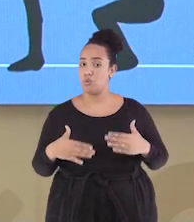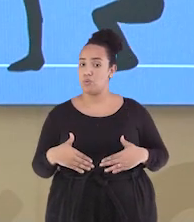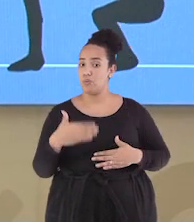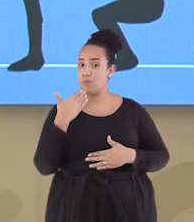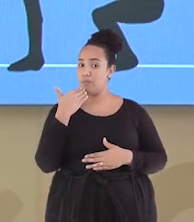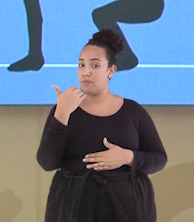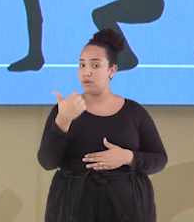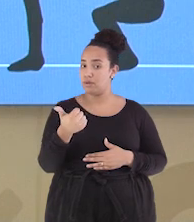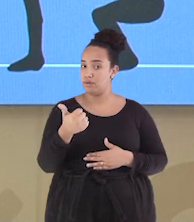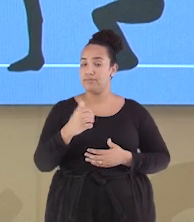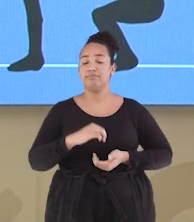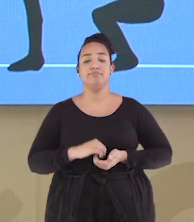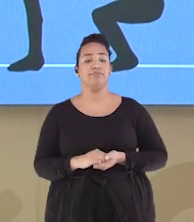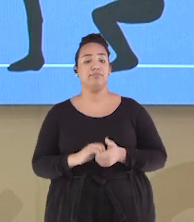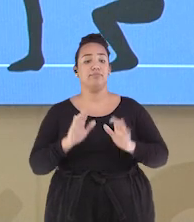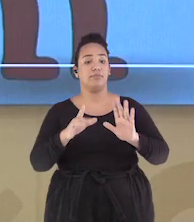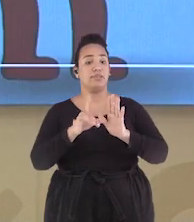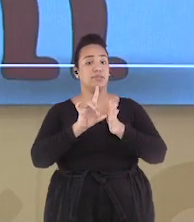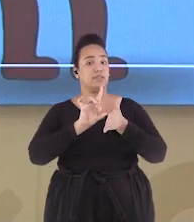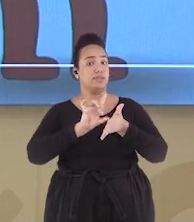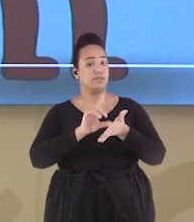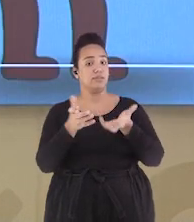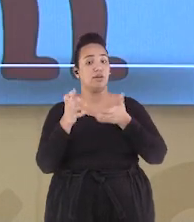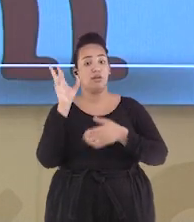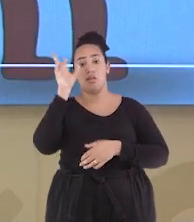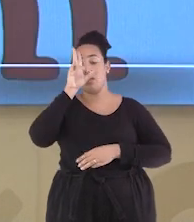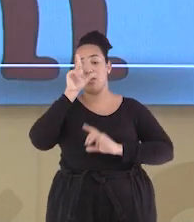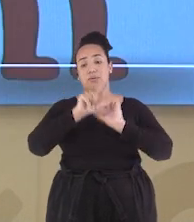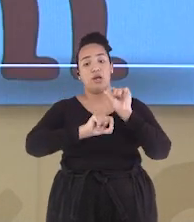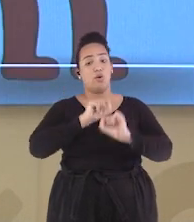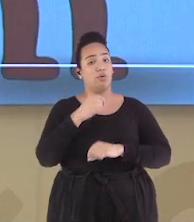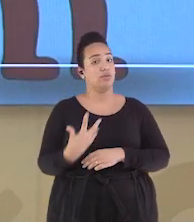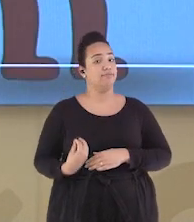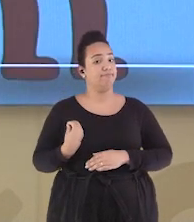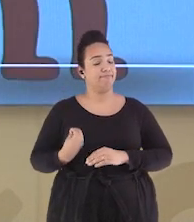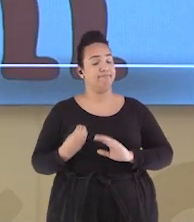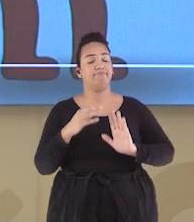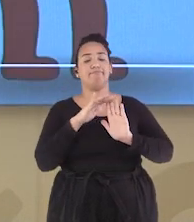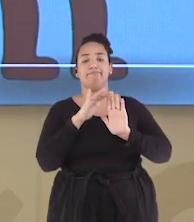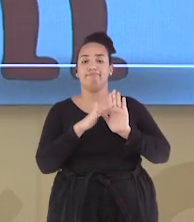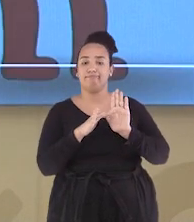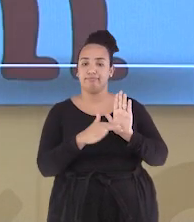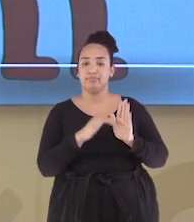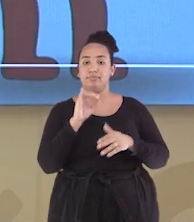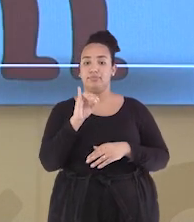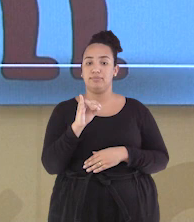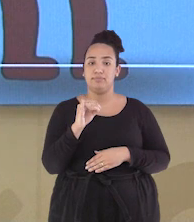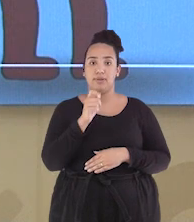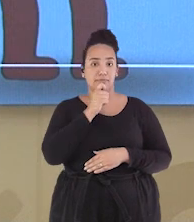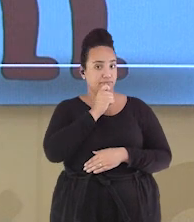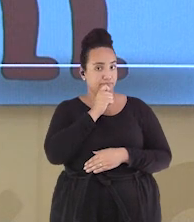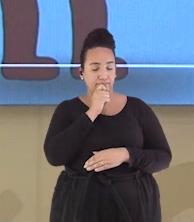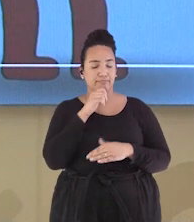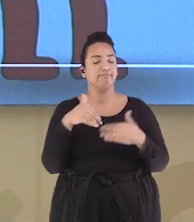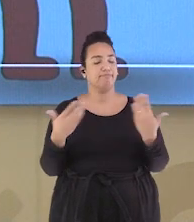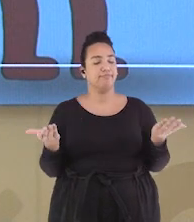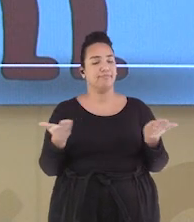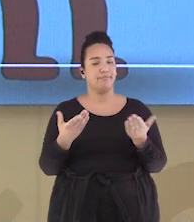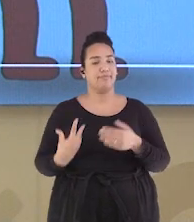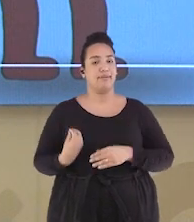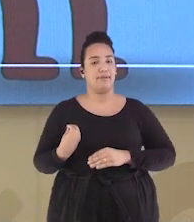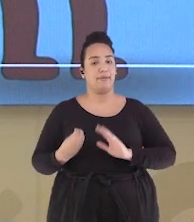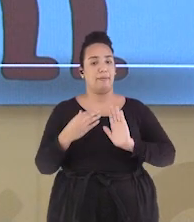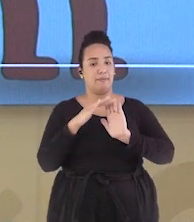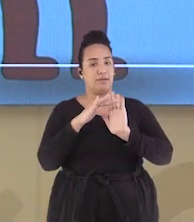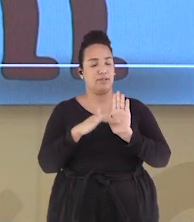articulações. Antes de ir embora, quero lembrá-los novamente da nossa lista de presença. Se ainda não registrou, registre. É